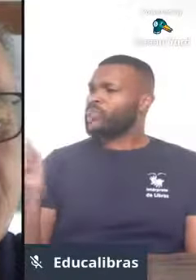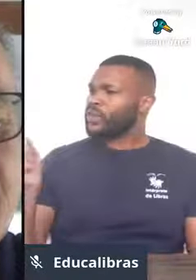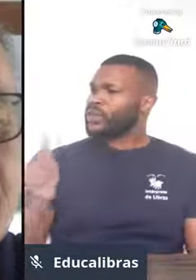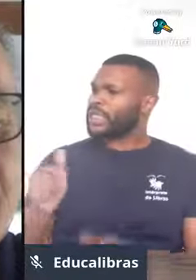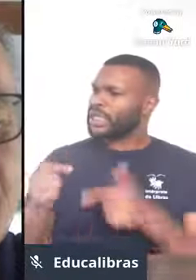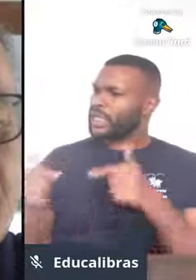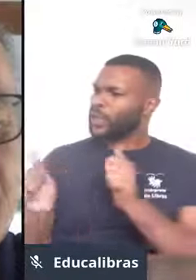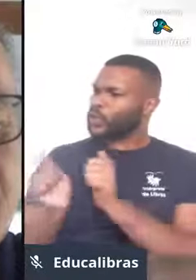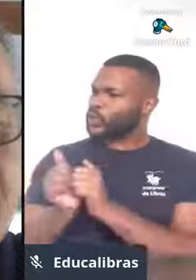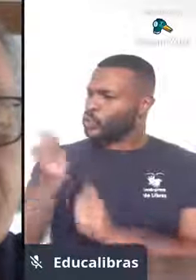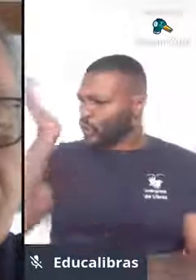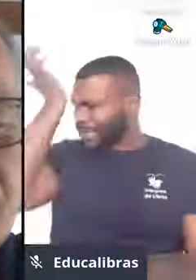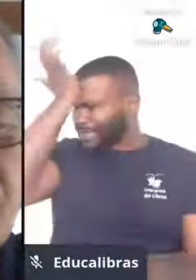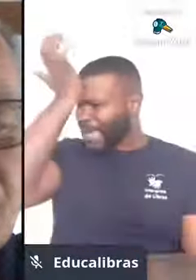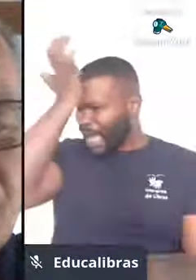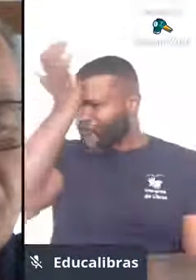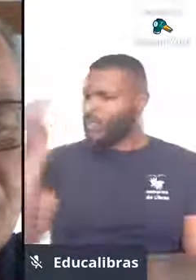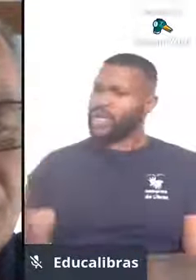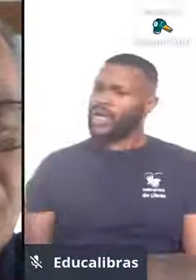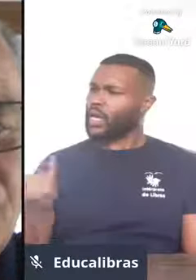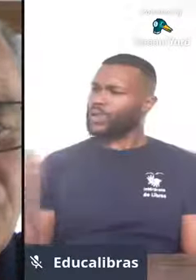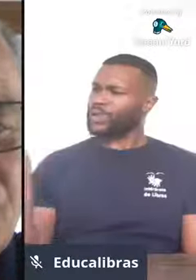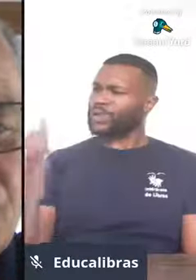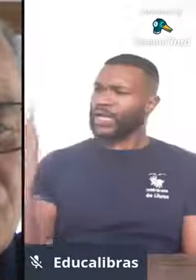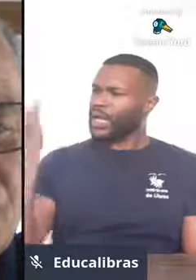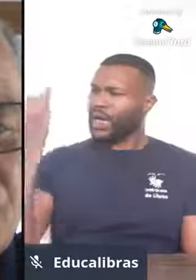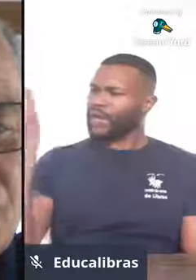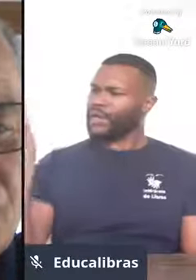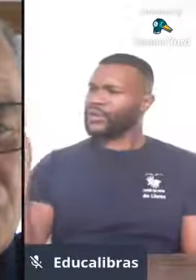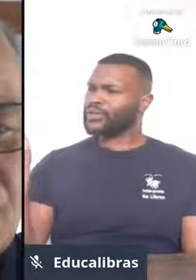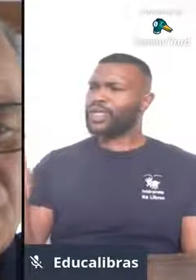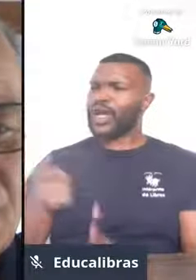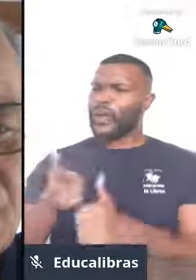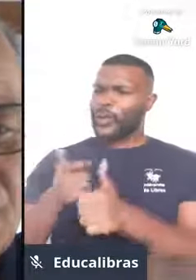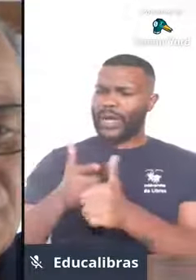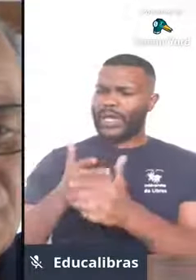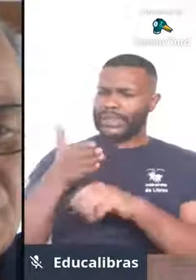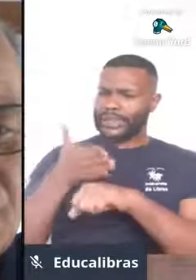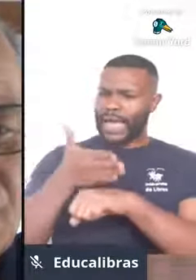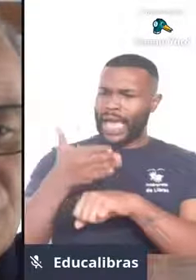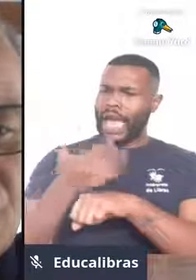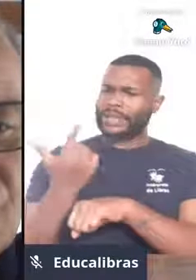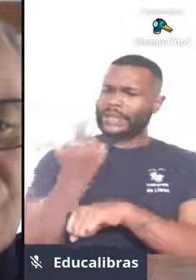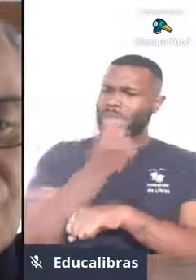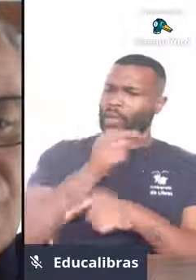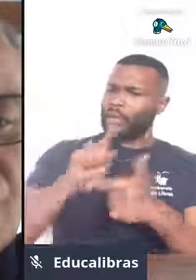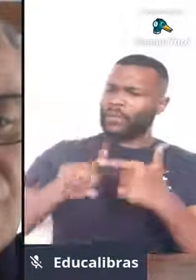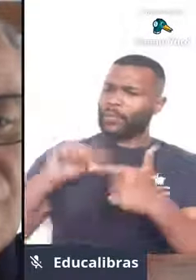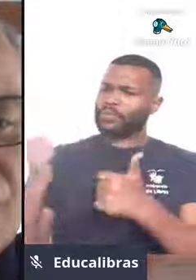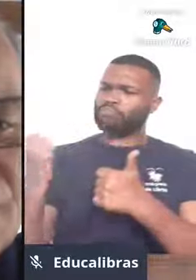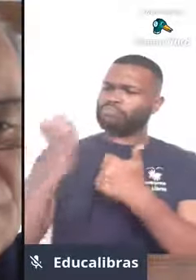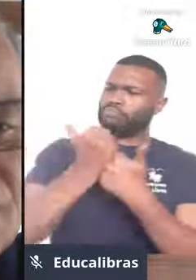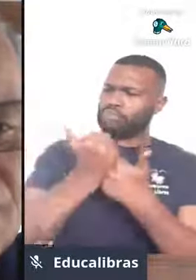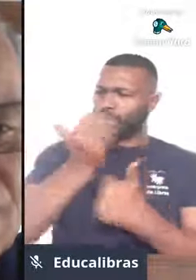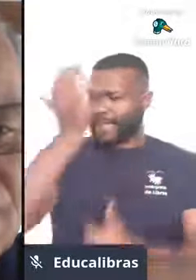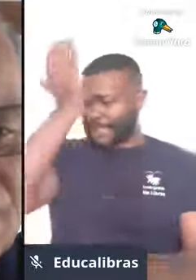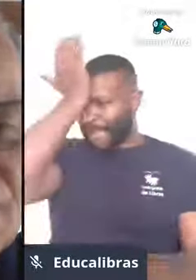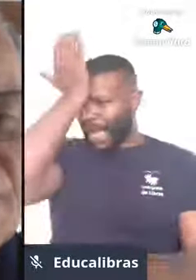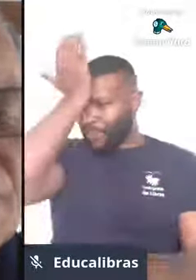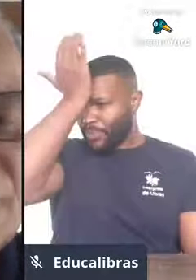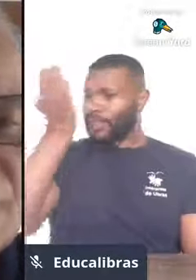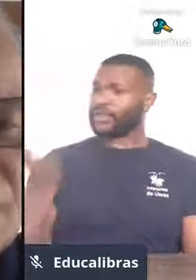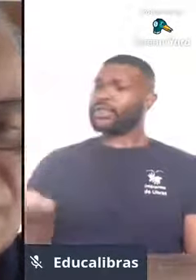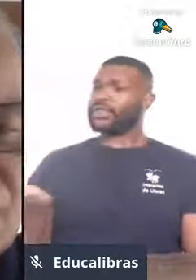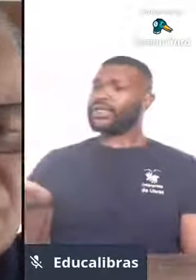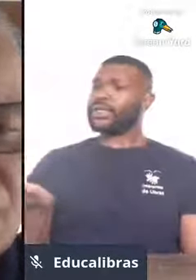foi importante nesse processo também, depois da saída do Serra? Porque, na verdade, foi na gestão dele que a